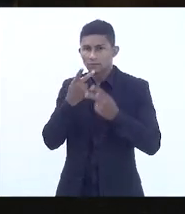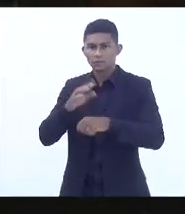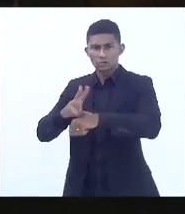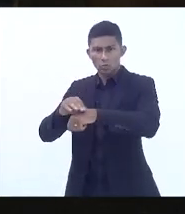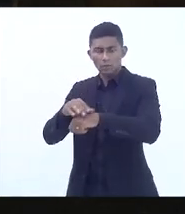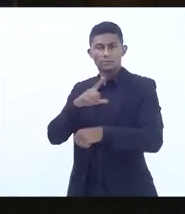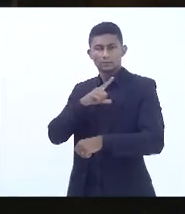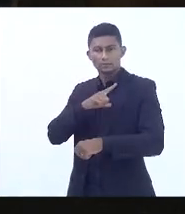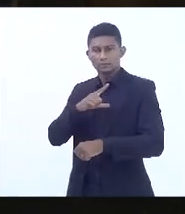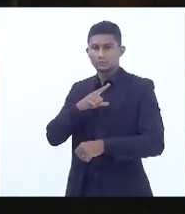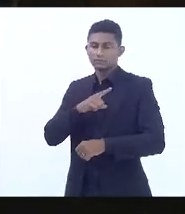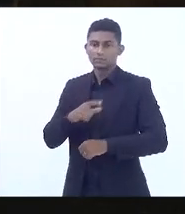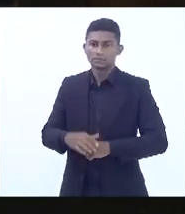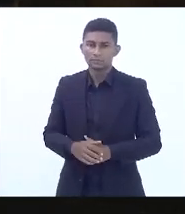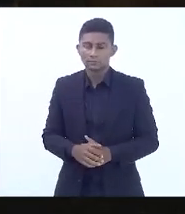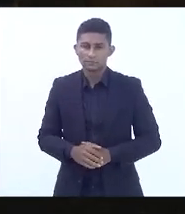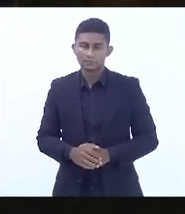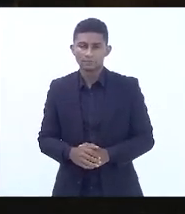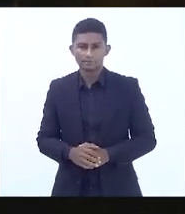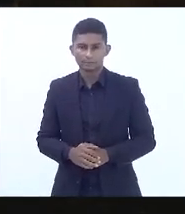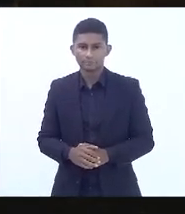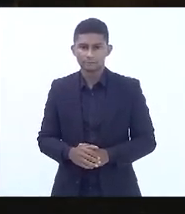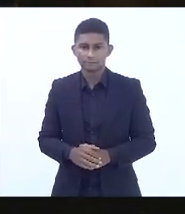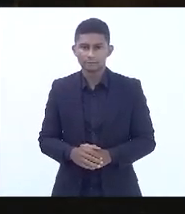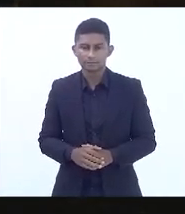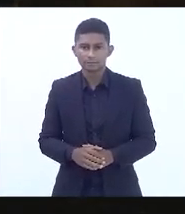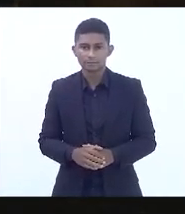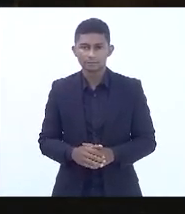que a gente tem que sair do país.